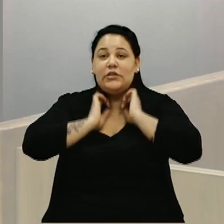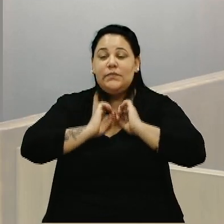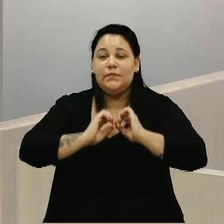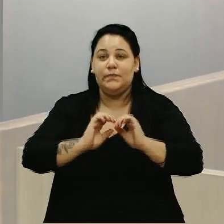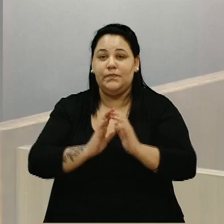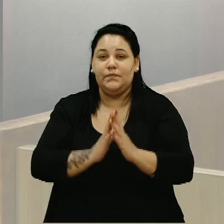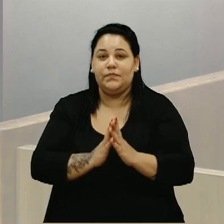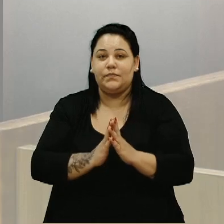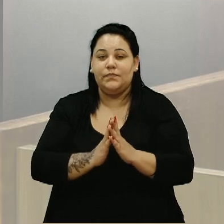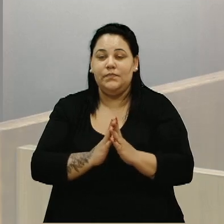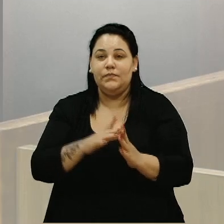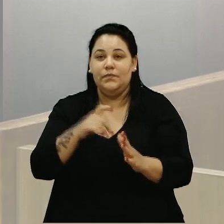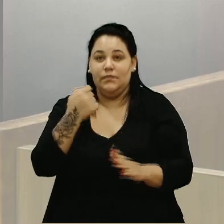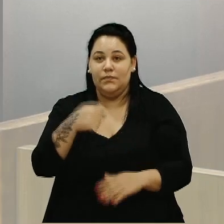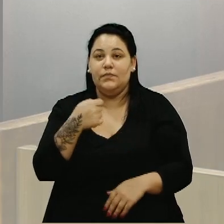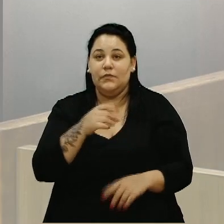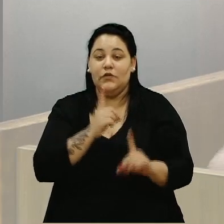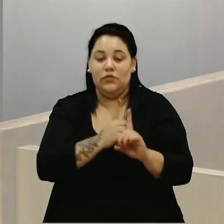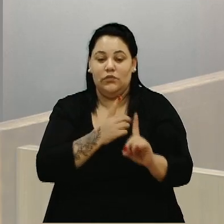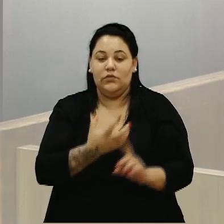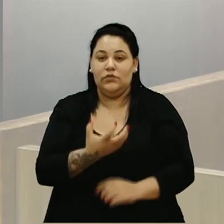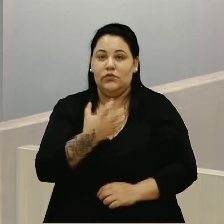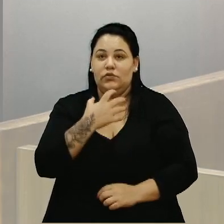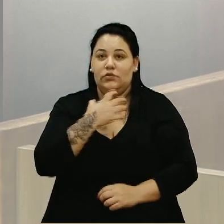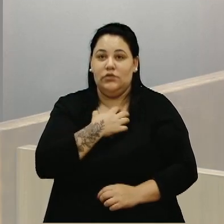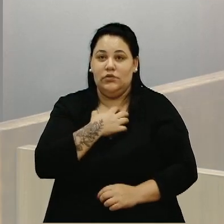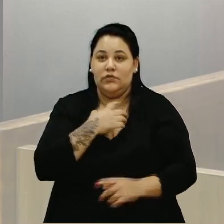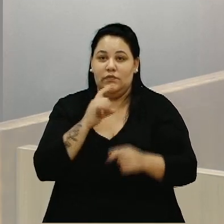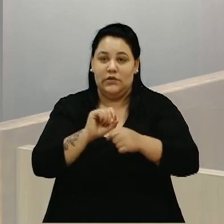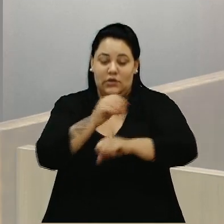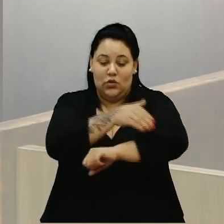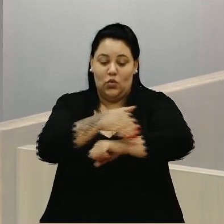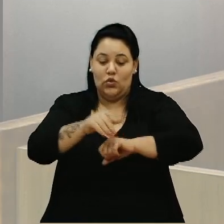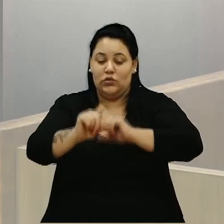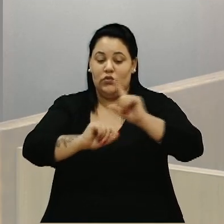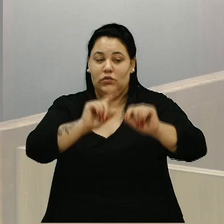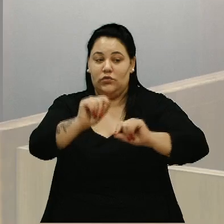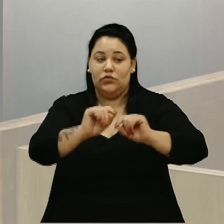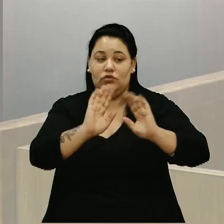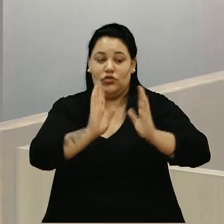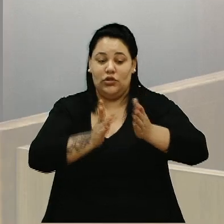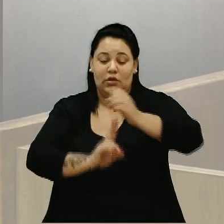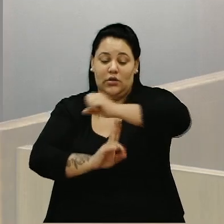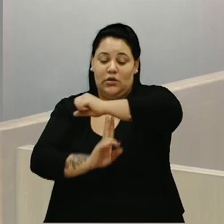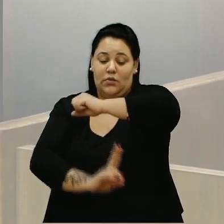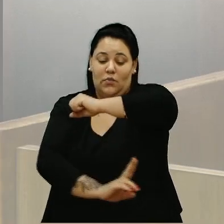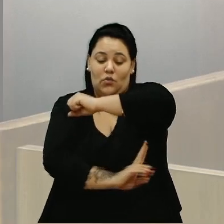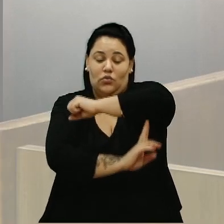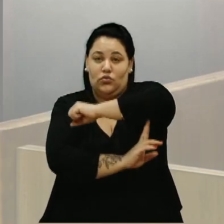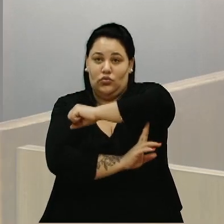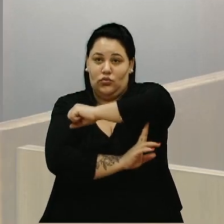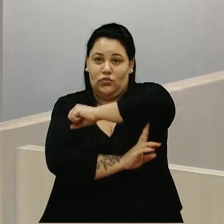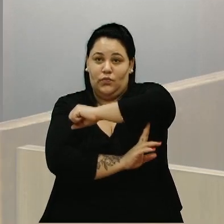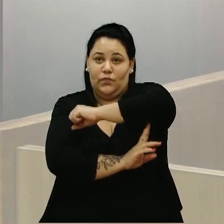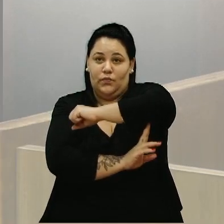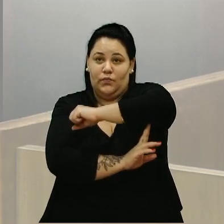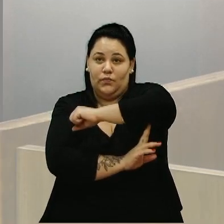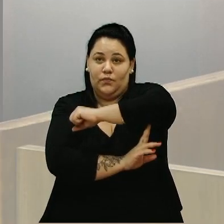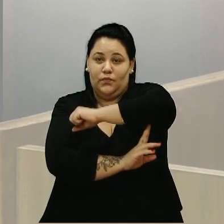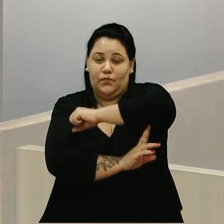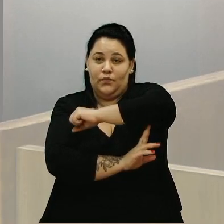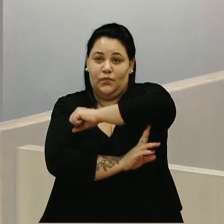Tem que haver uma maneira de fazer vias alternativas, já que essa ponte de ferro foi anunciada, essa ponte de